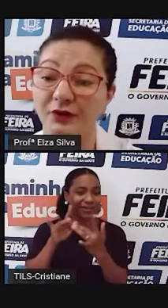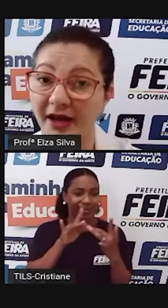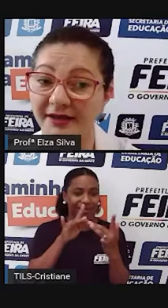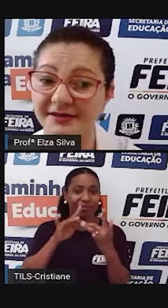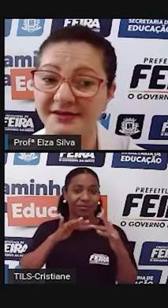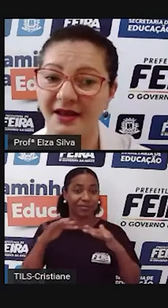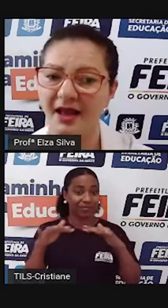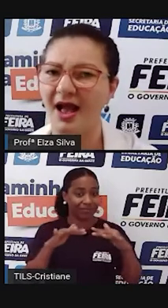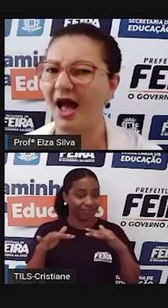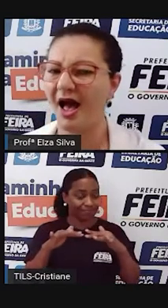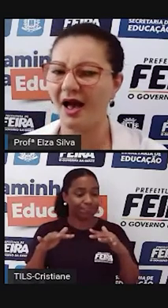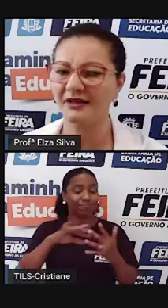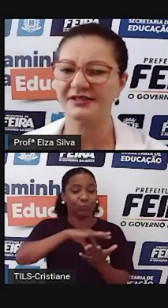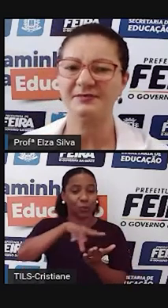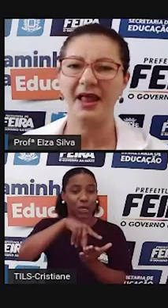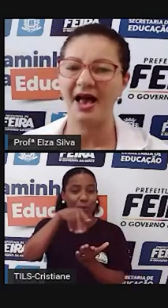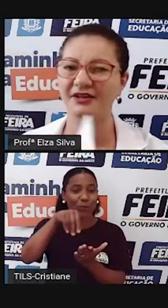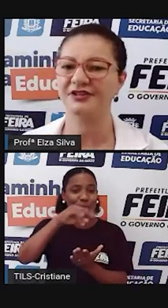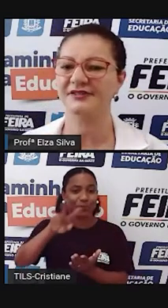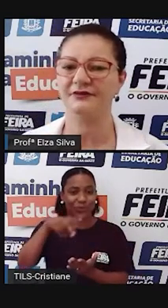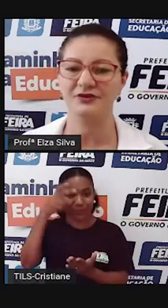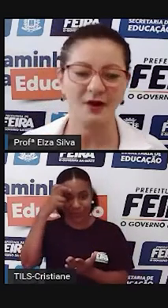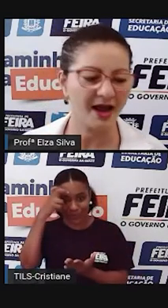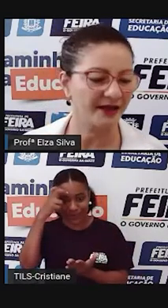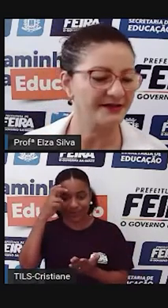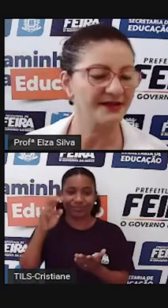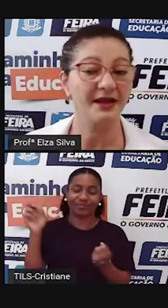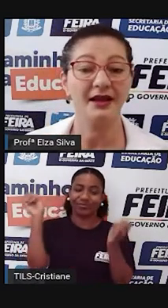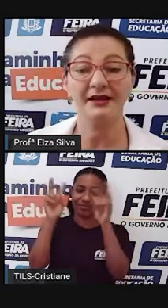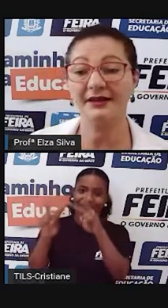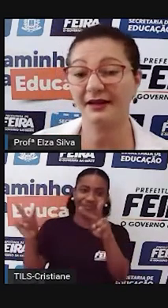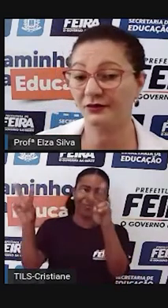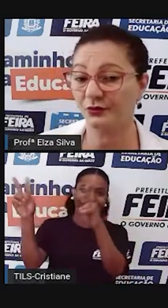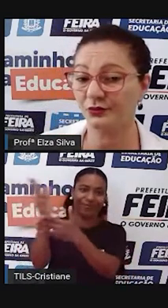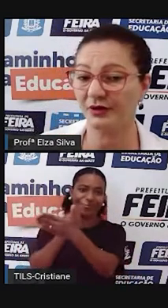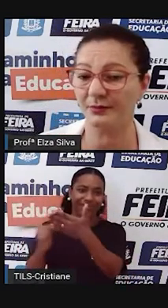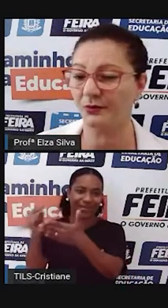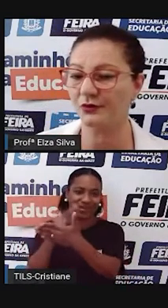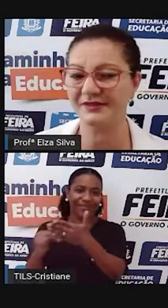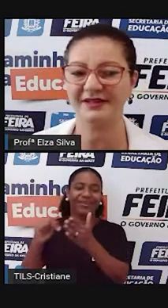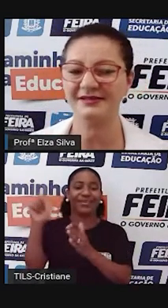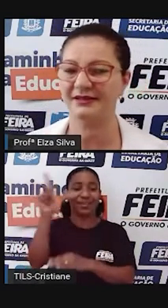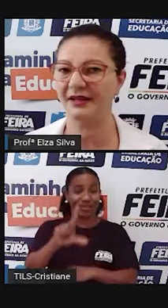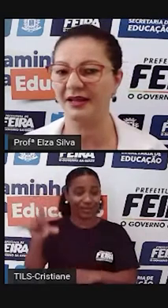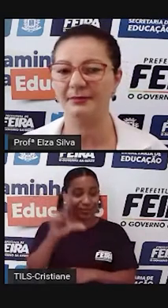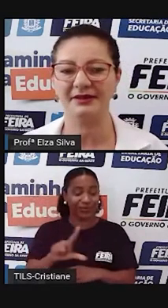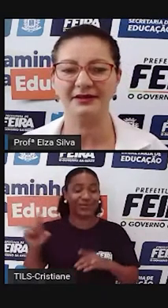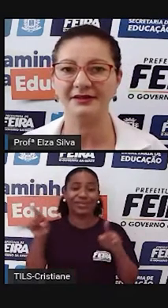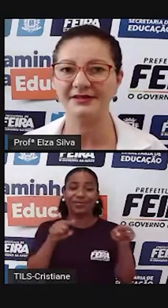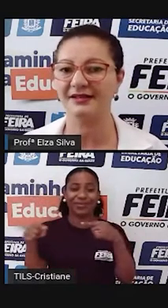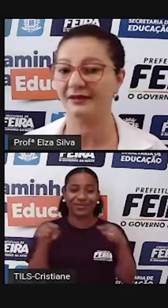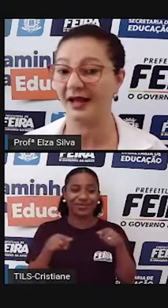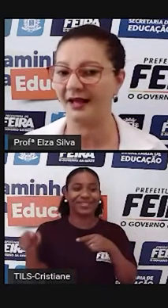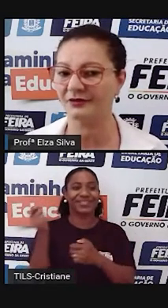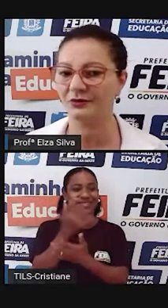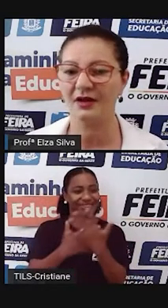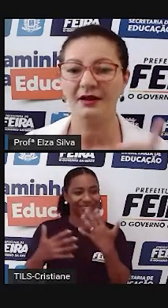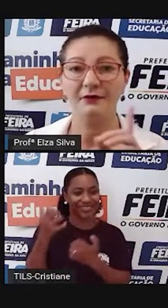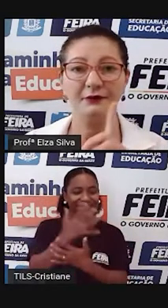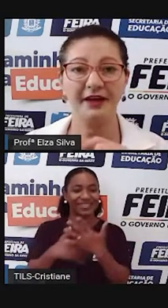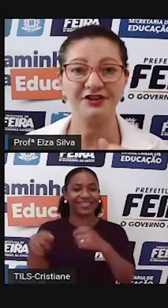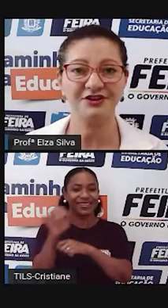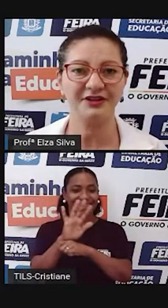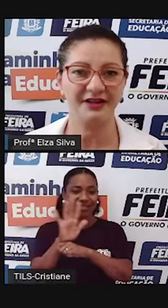artísticas culturais, artes plásticas e visuais, literatura, música, cinema, dança,